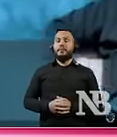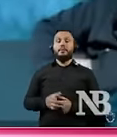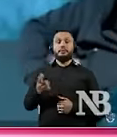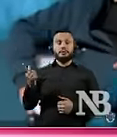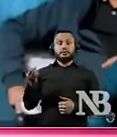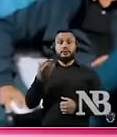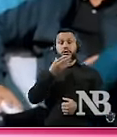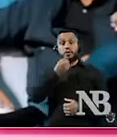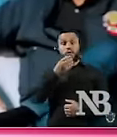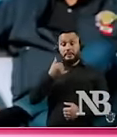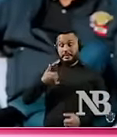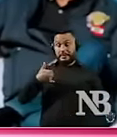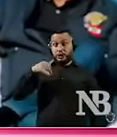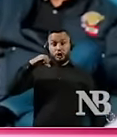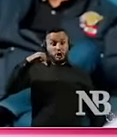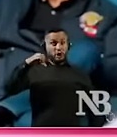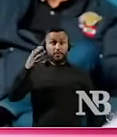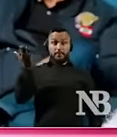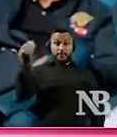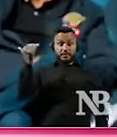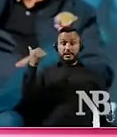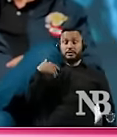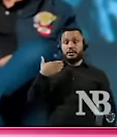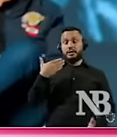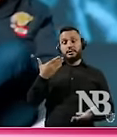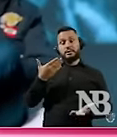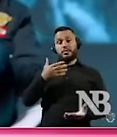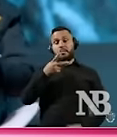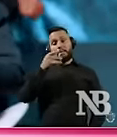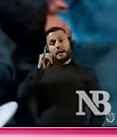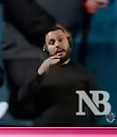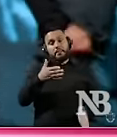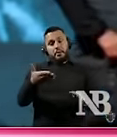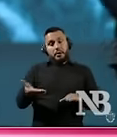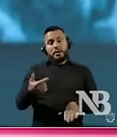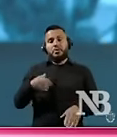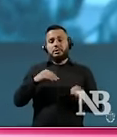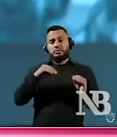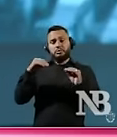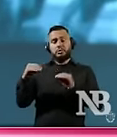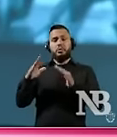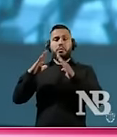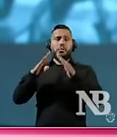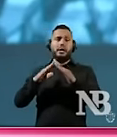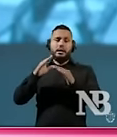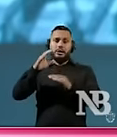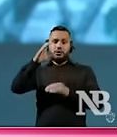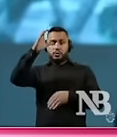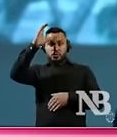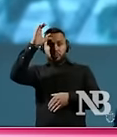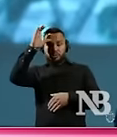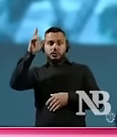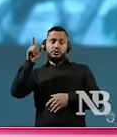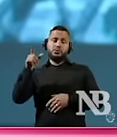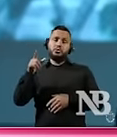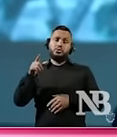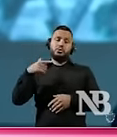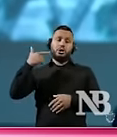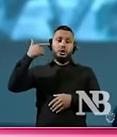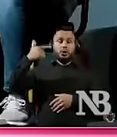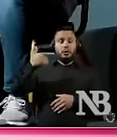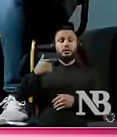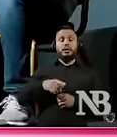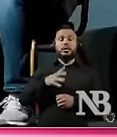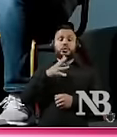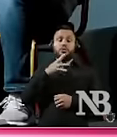Esse cara, quando ele tinha 9 anos de idade, ele perdeu o seu pai, foi morar com seus tios em Londres, e lá ele conheceu duas pessoas, na qual ele